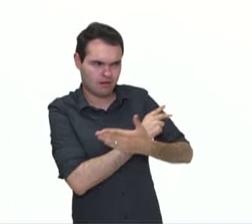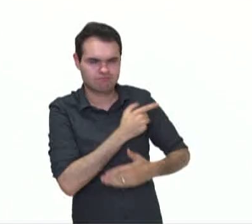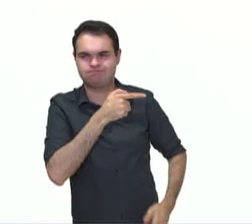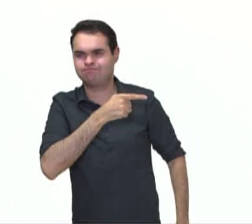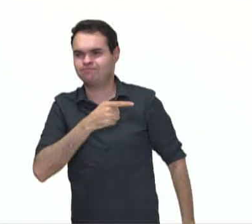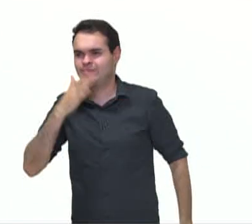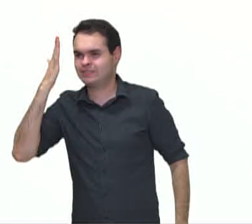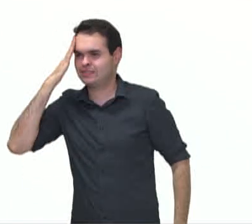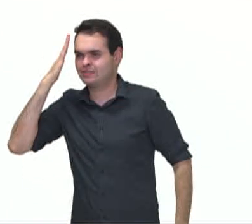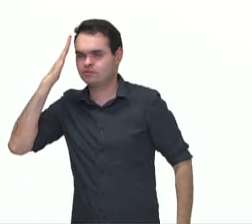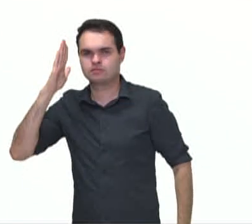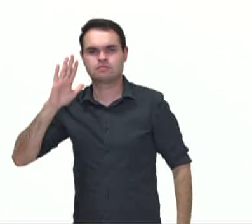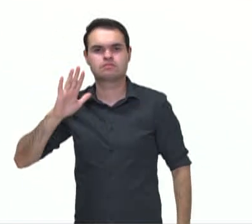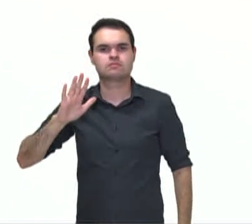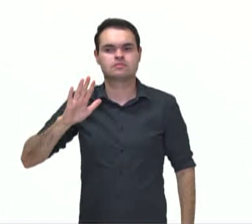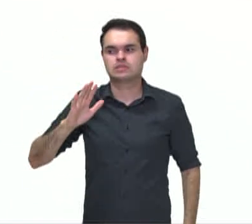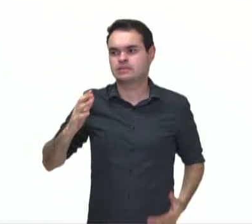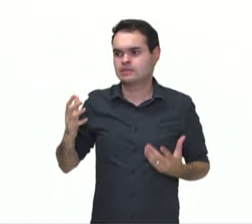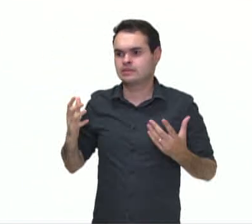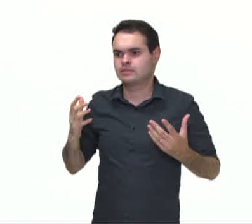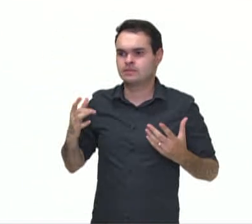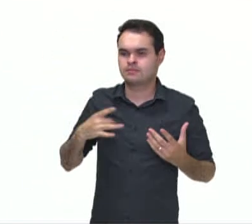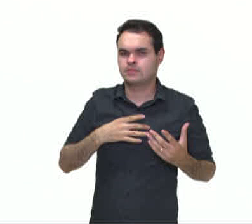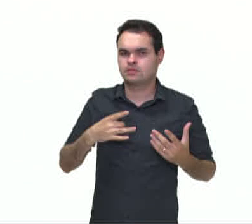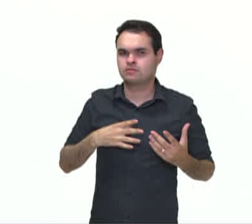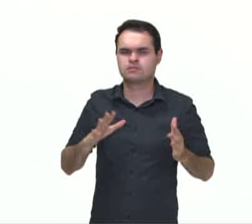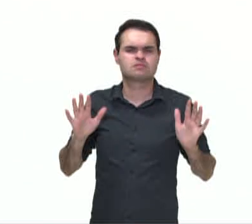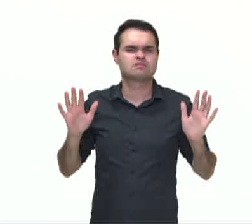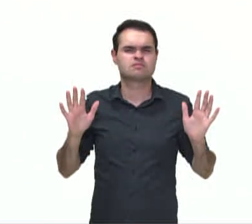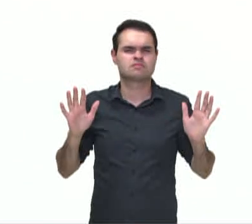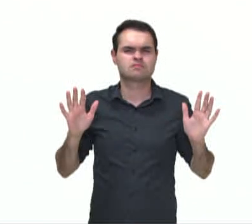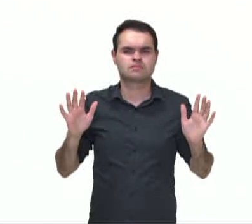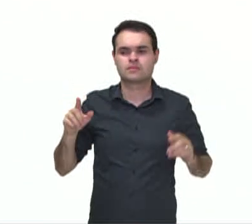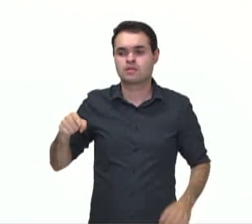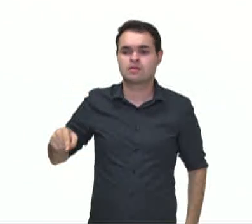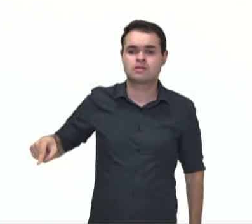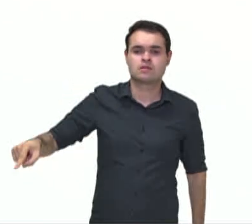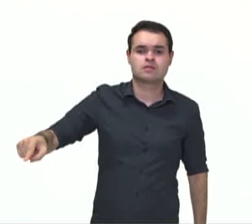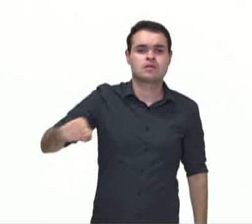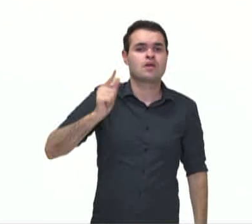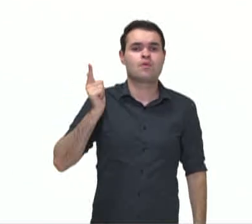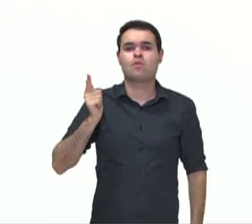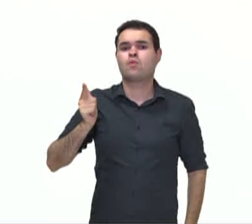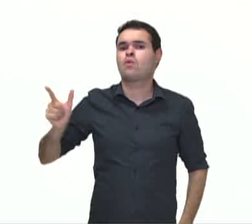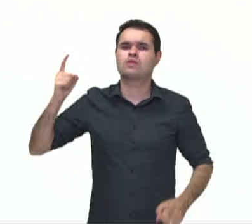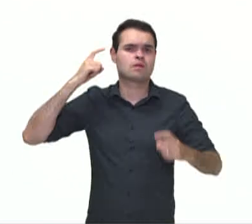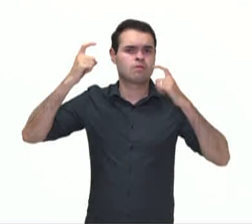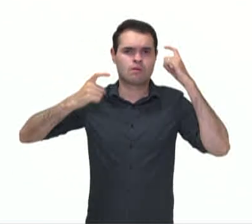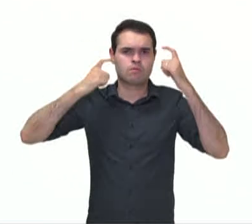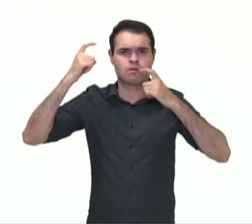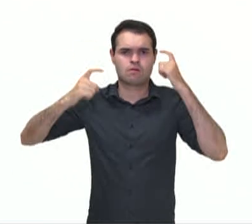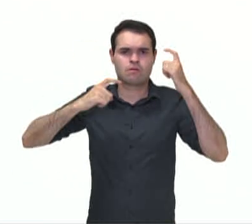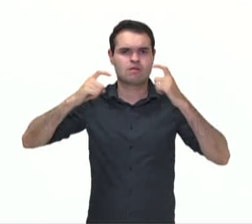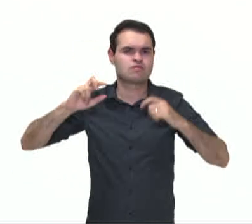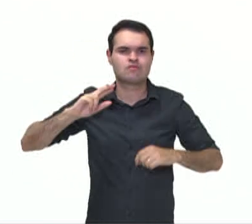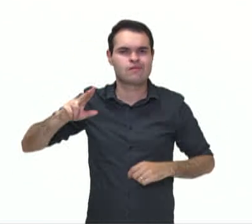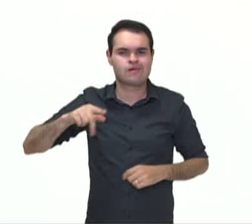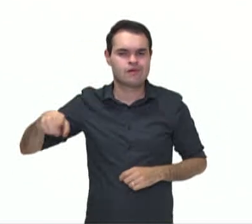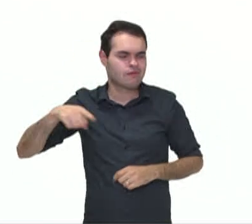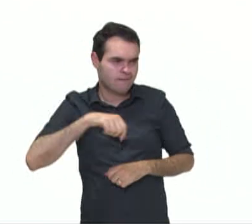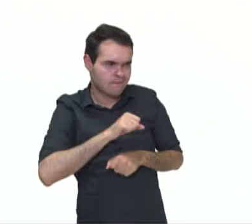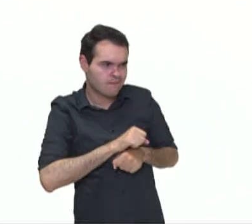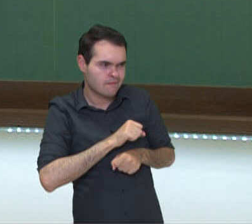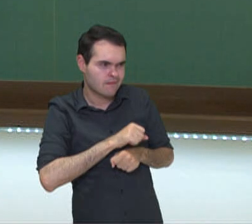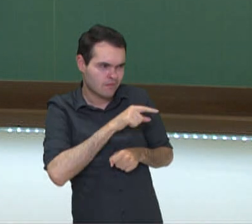uma besteira. Lembre-se, as pessoas têm outras preocupações e dificilmente estarão esperando os